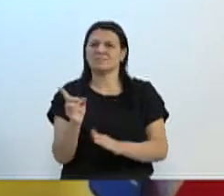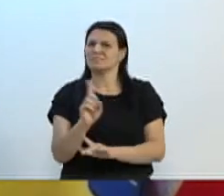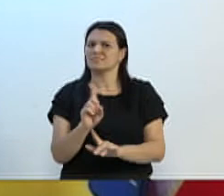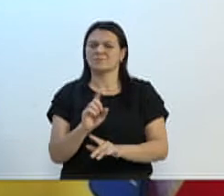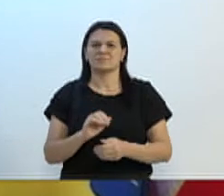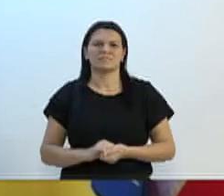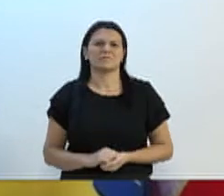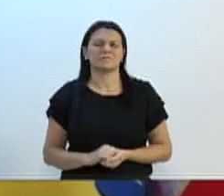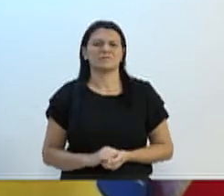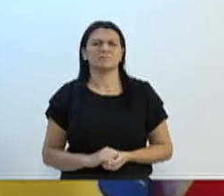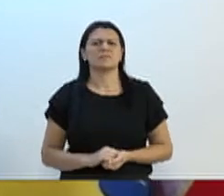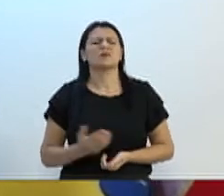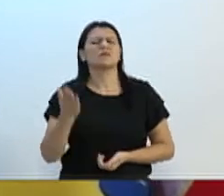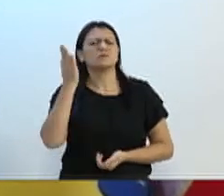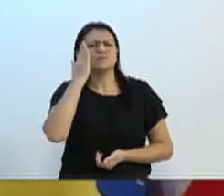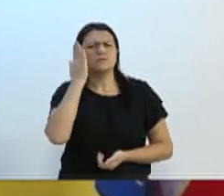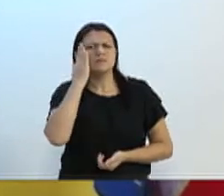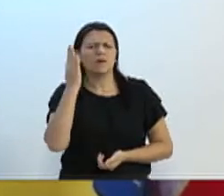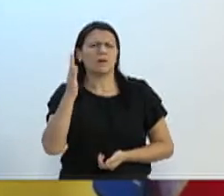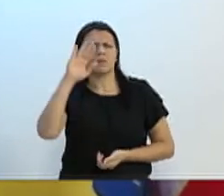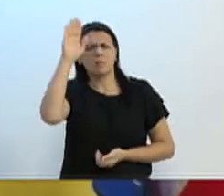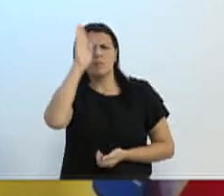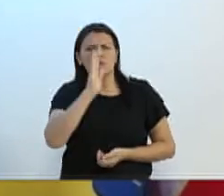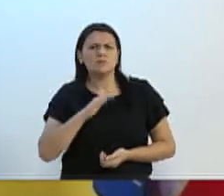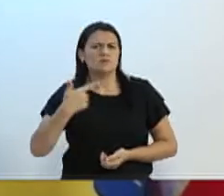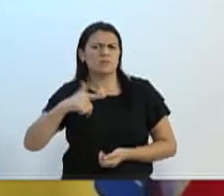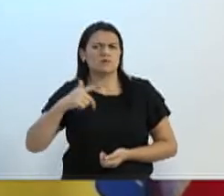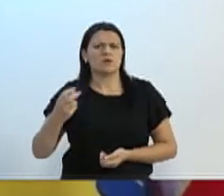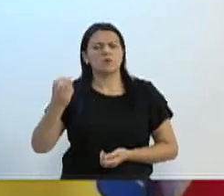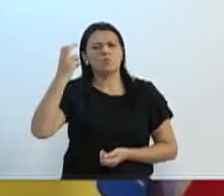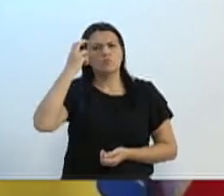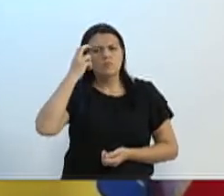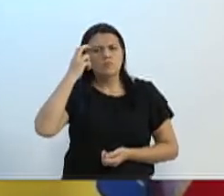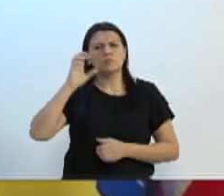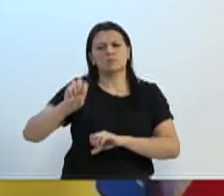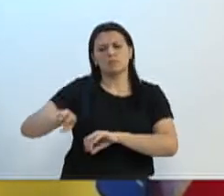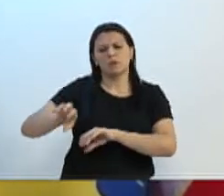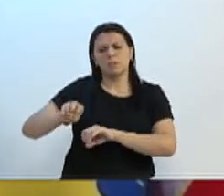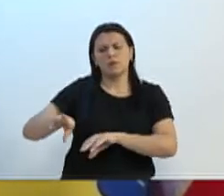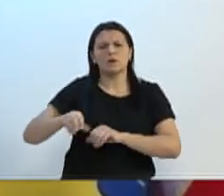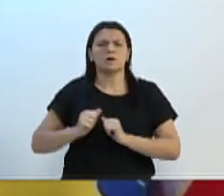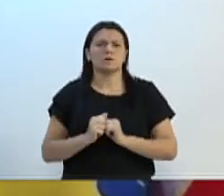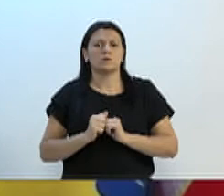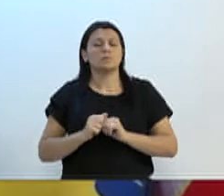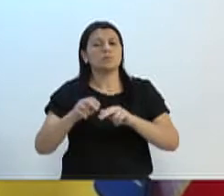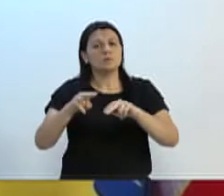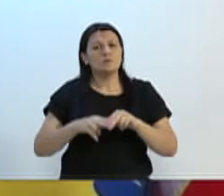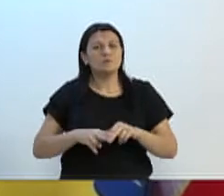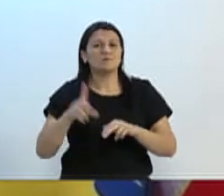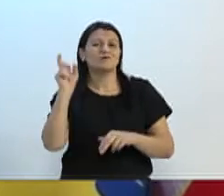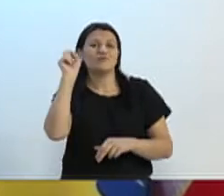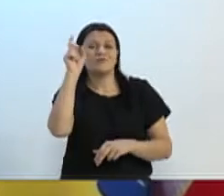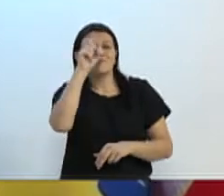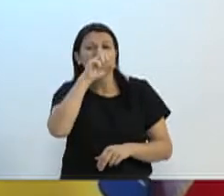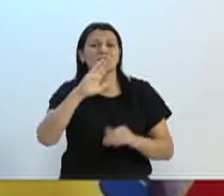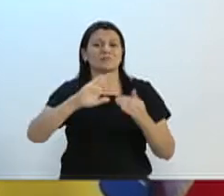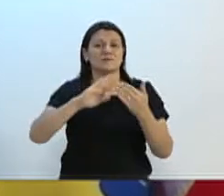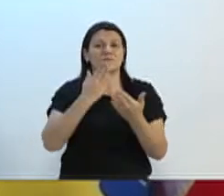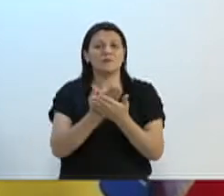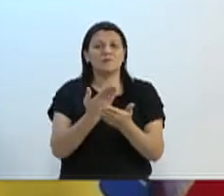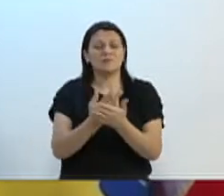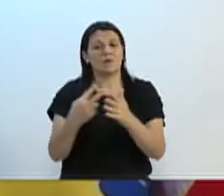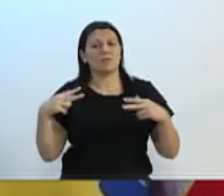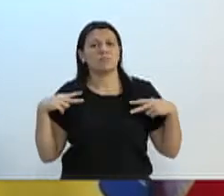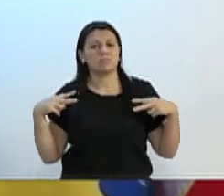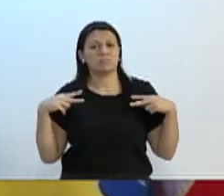a cultura de uma educação remota. Por isso temos muitas dificuldades, tanto escola pública quanto escola privada. Como falei,